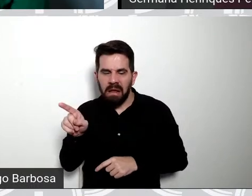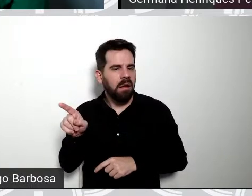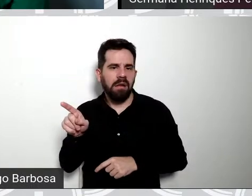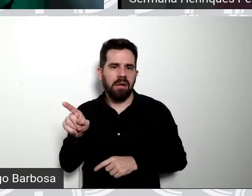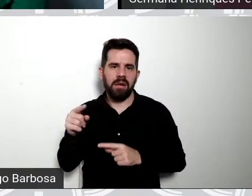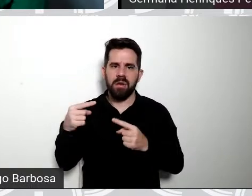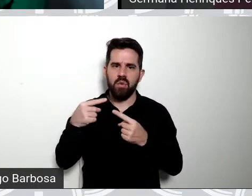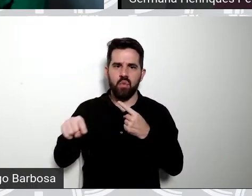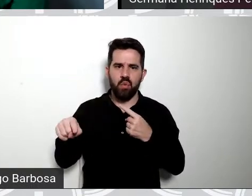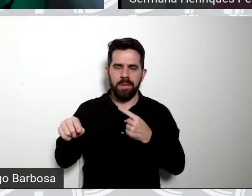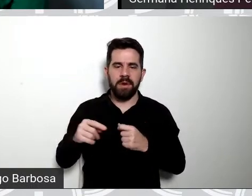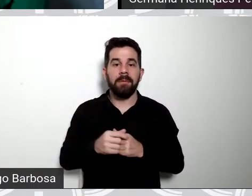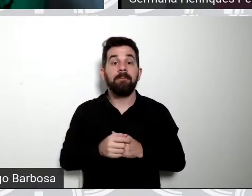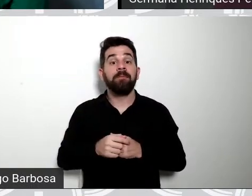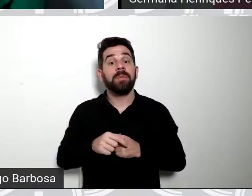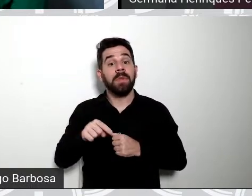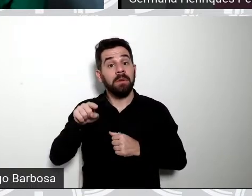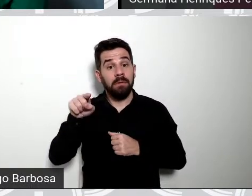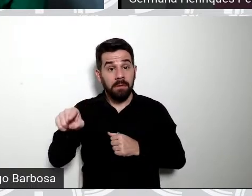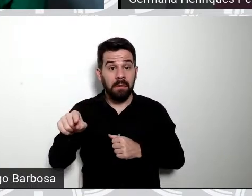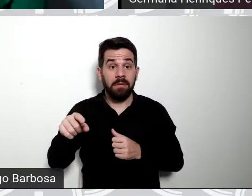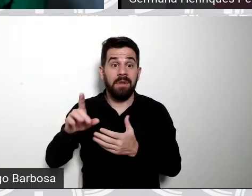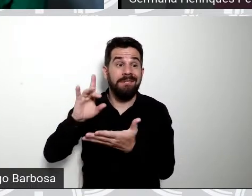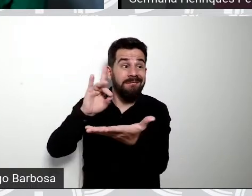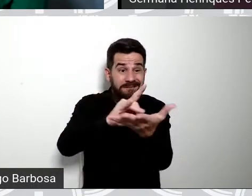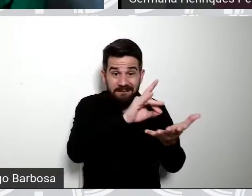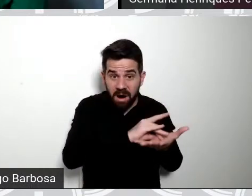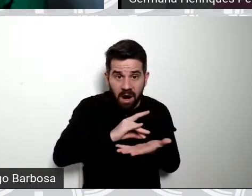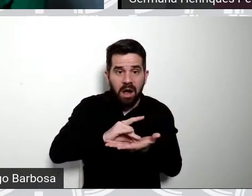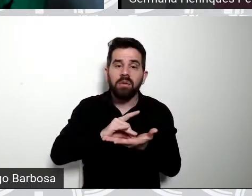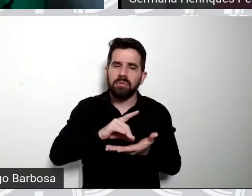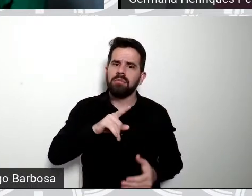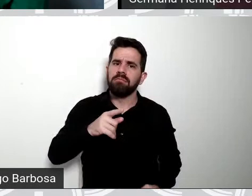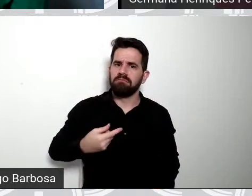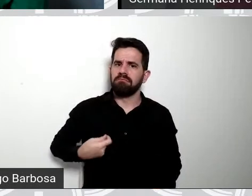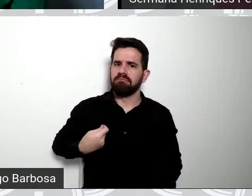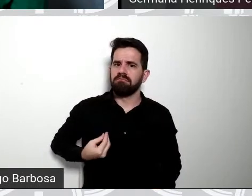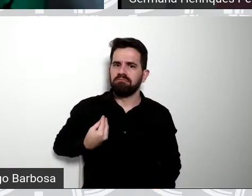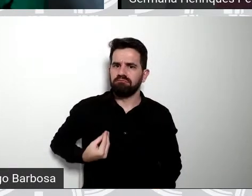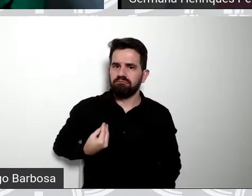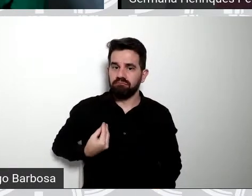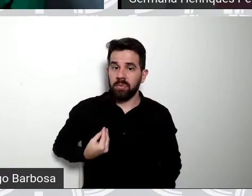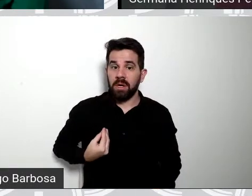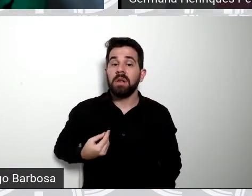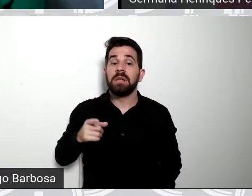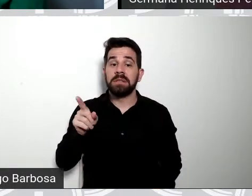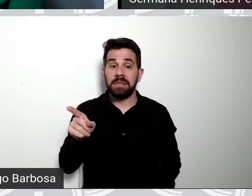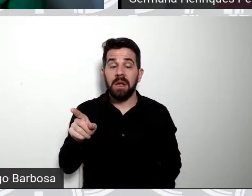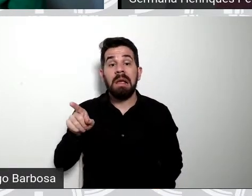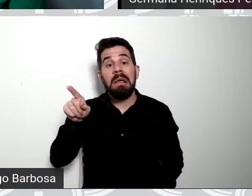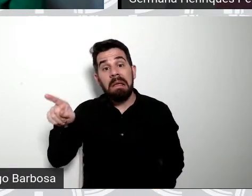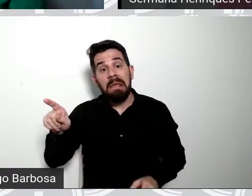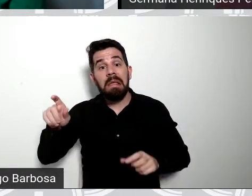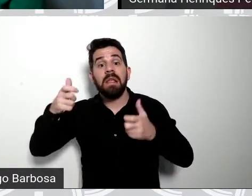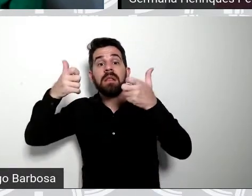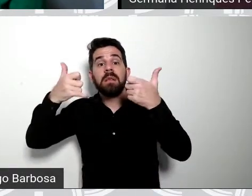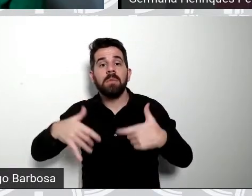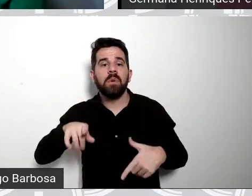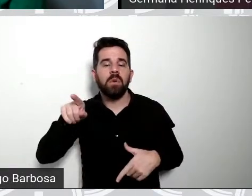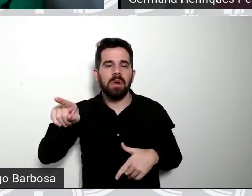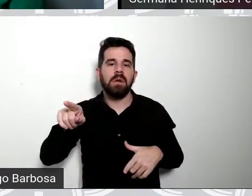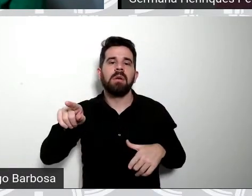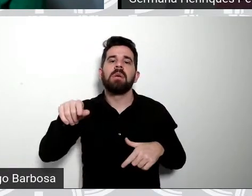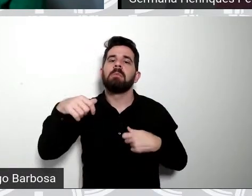É preciso ainda, ele insiste, abre aspas, hierarquizá-los, classificando-os por ordem